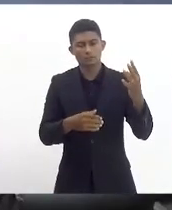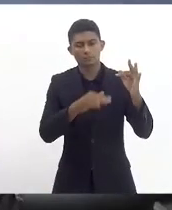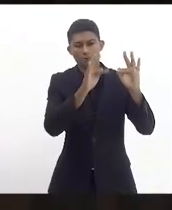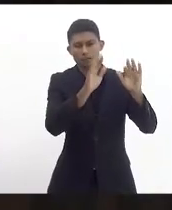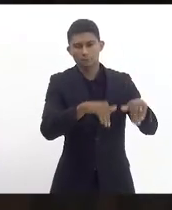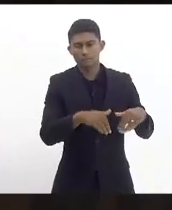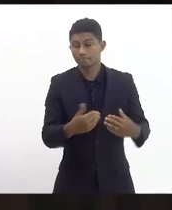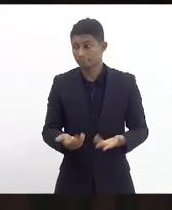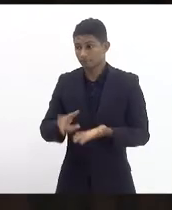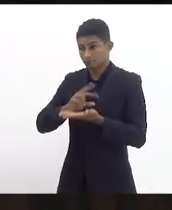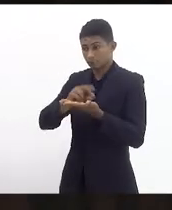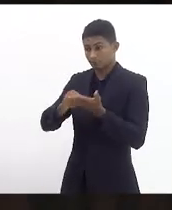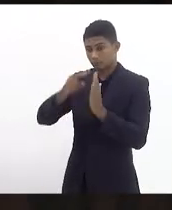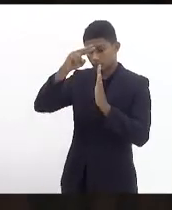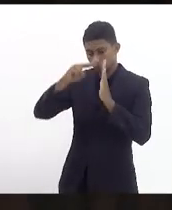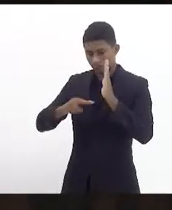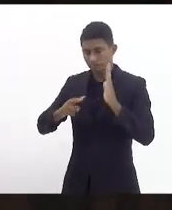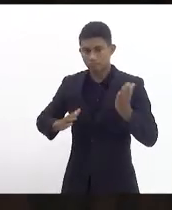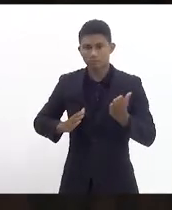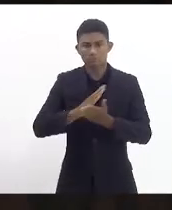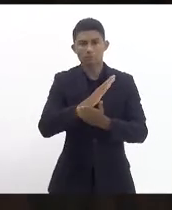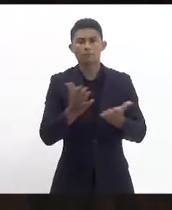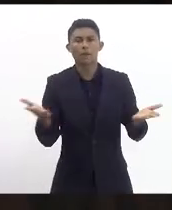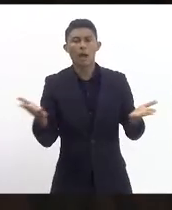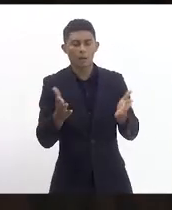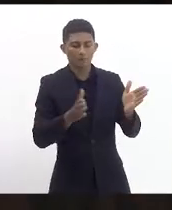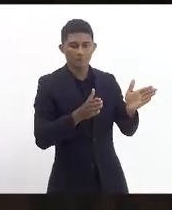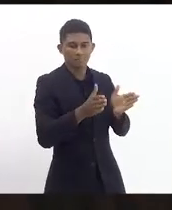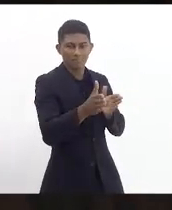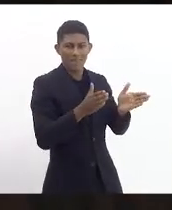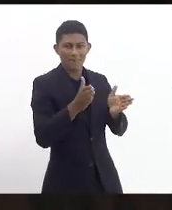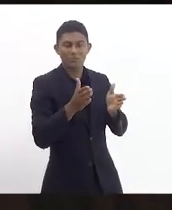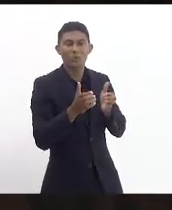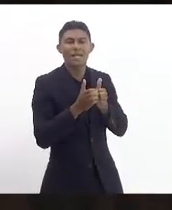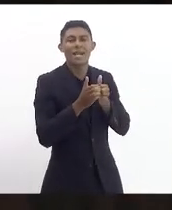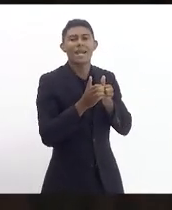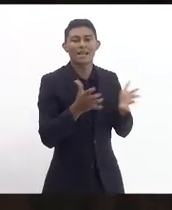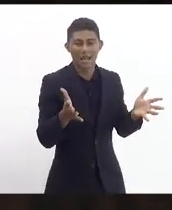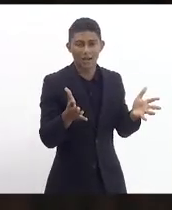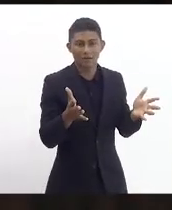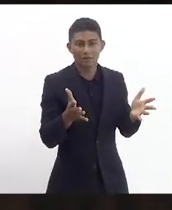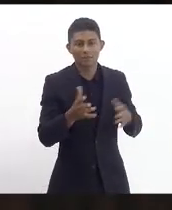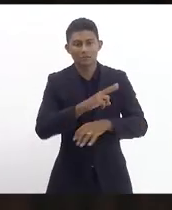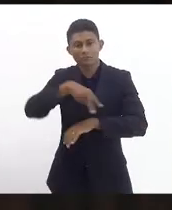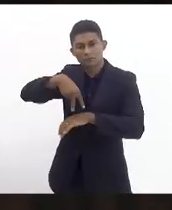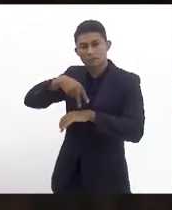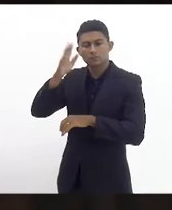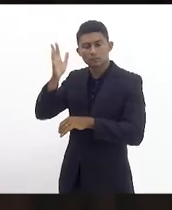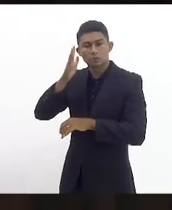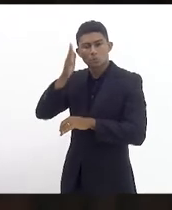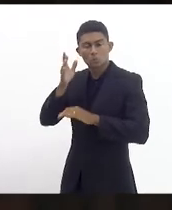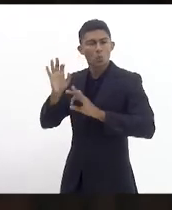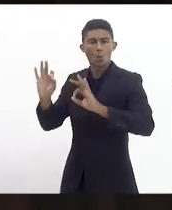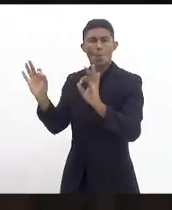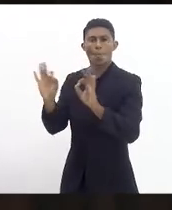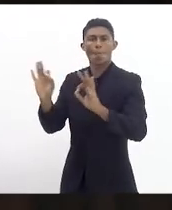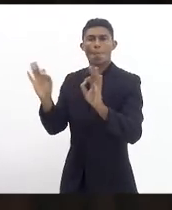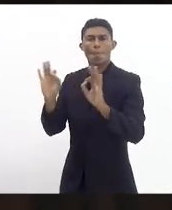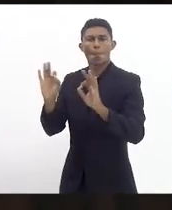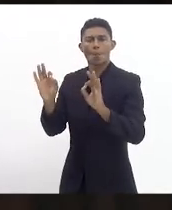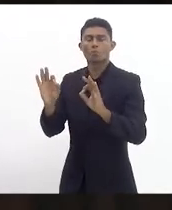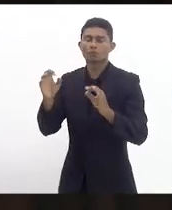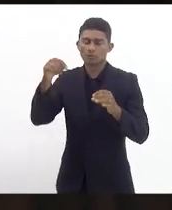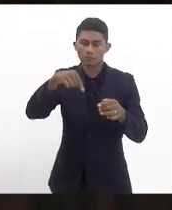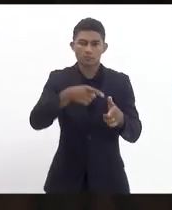lida e aprovada a ata passa-se ao expediente Inicial Não havendo escritos à